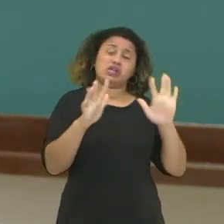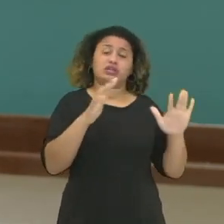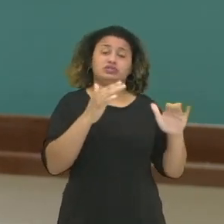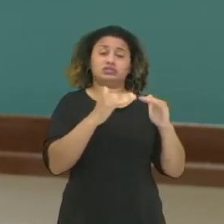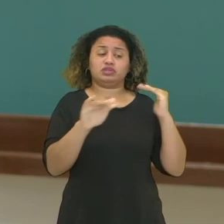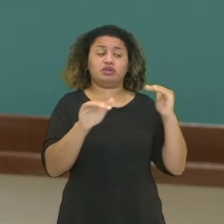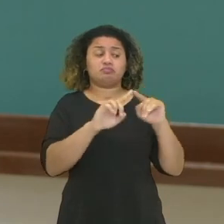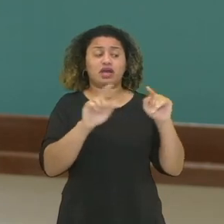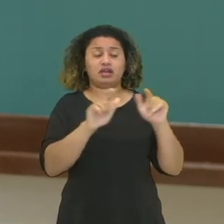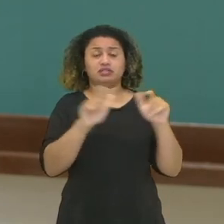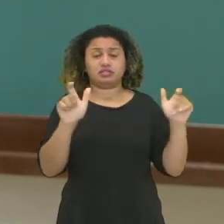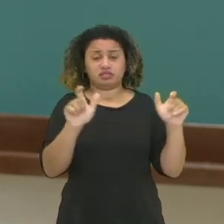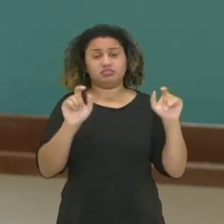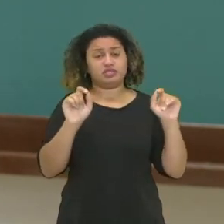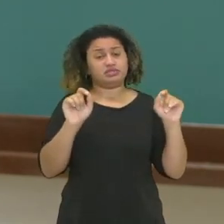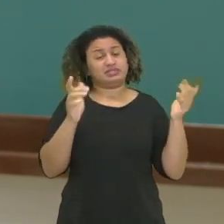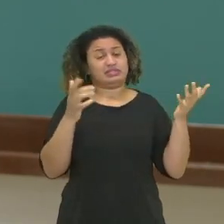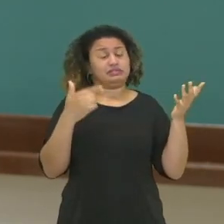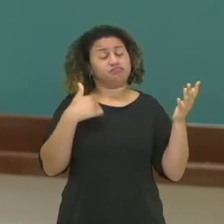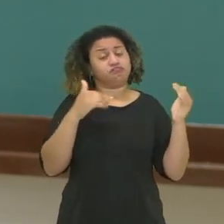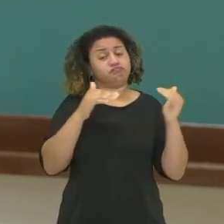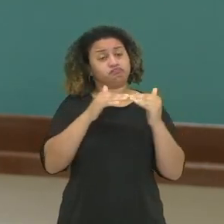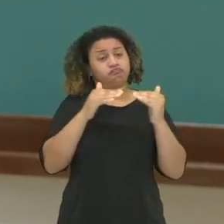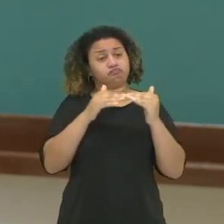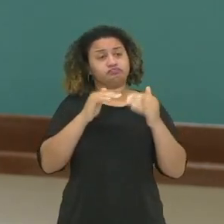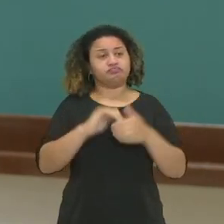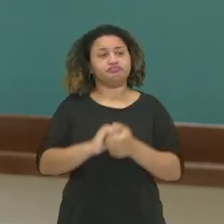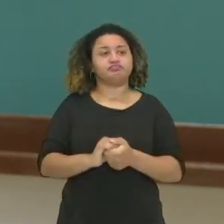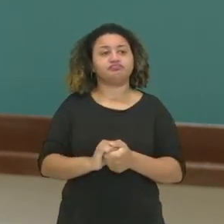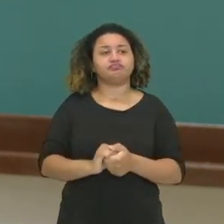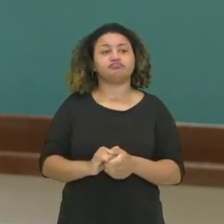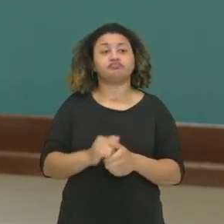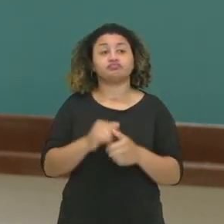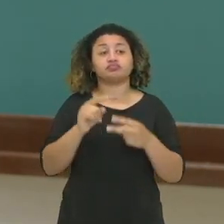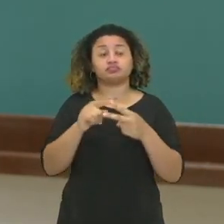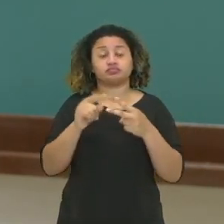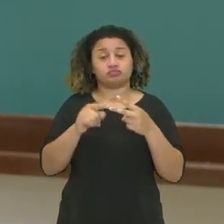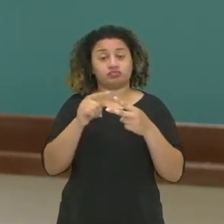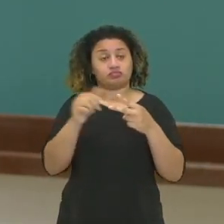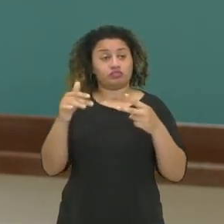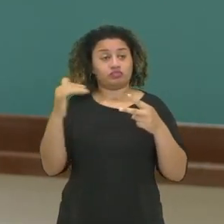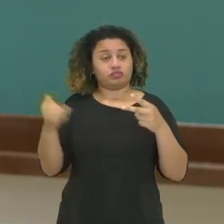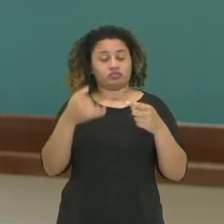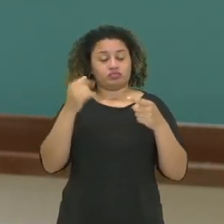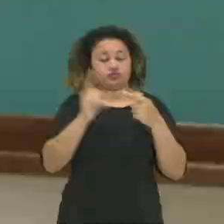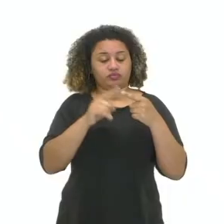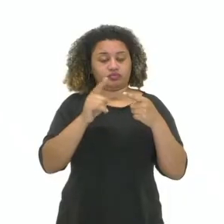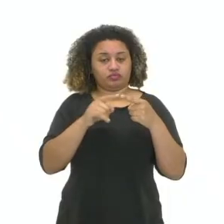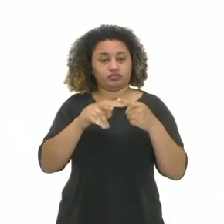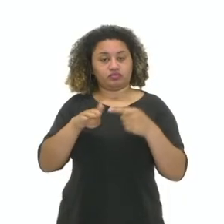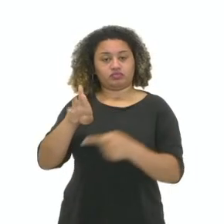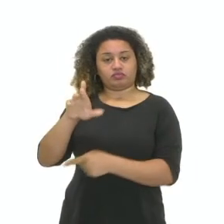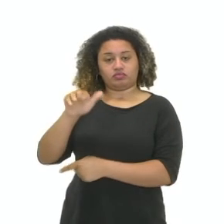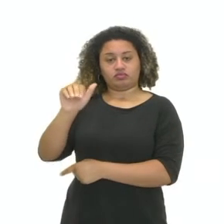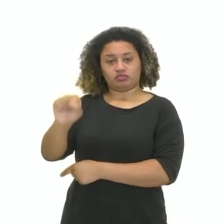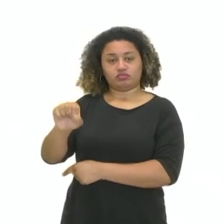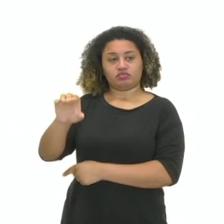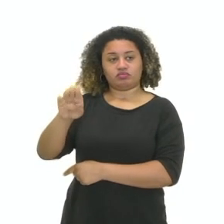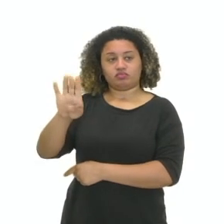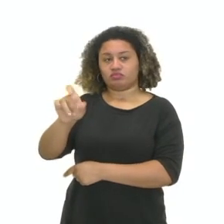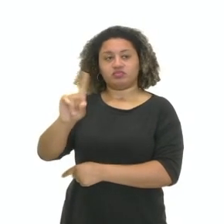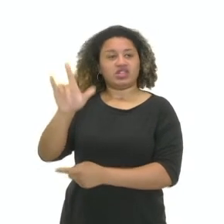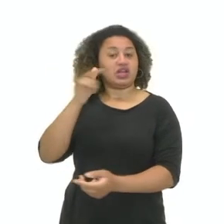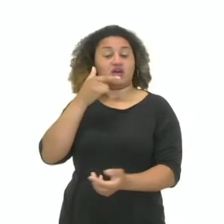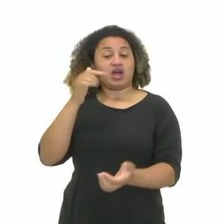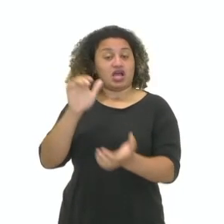na maioria. Dois pontos importantes. Um, Brás Cubas não se casou e, a